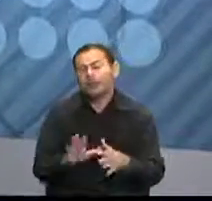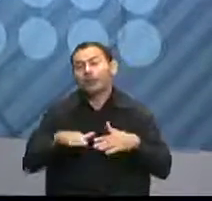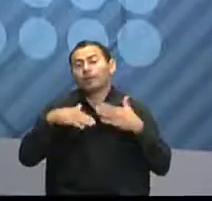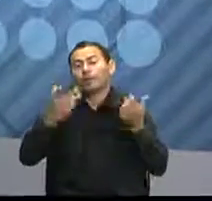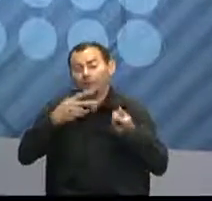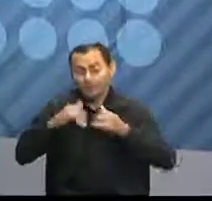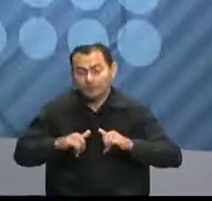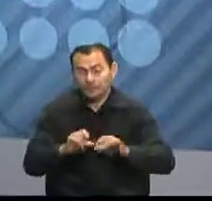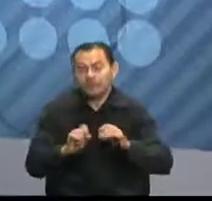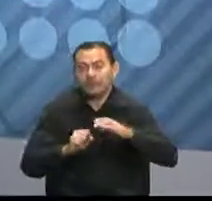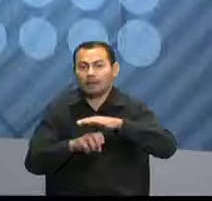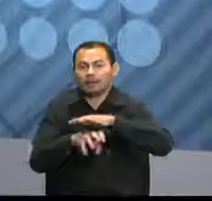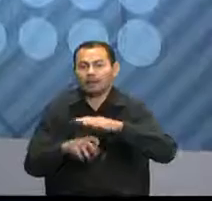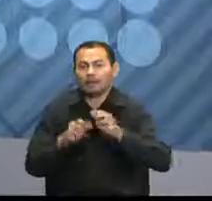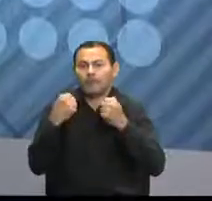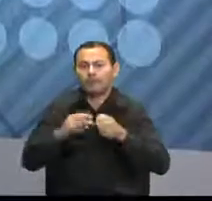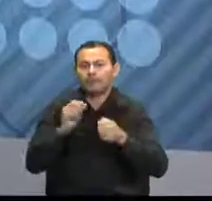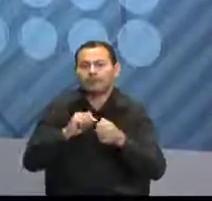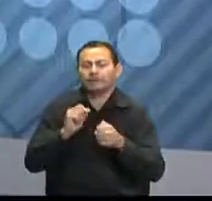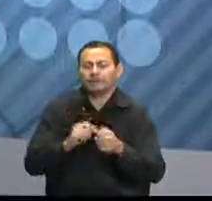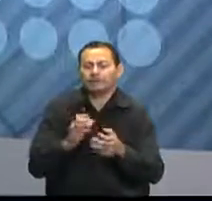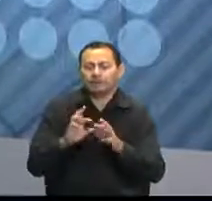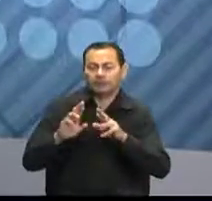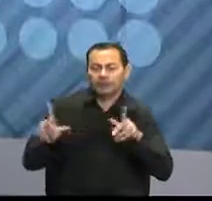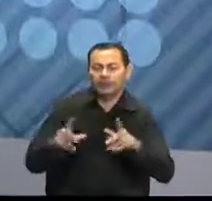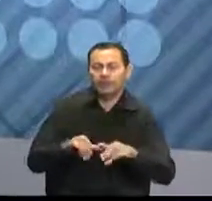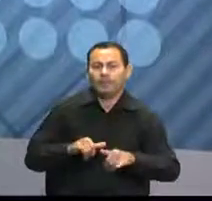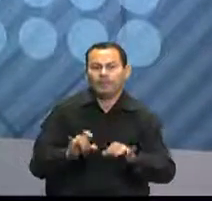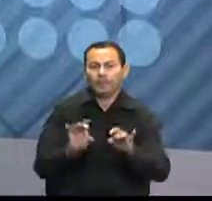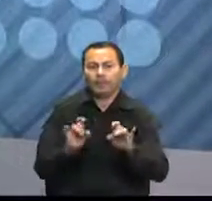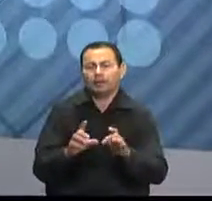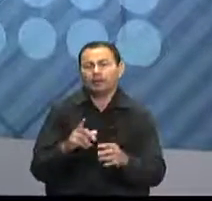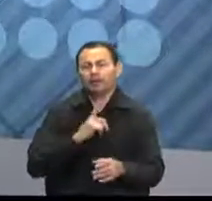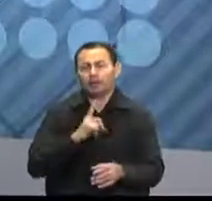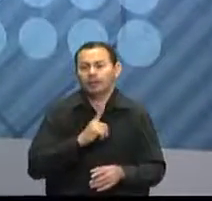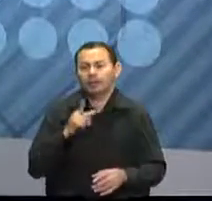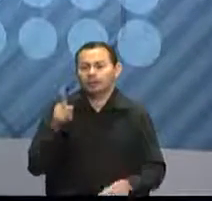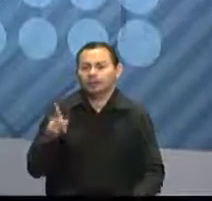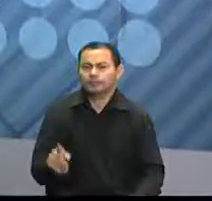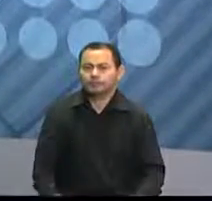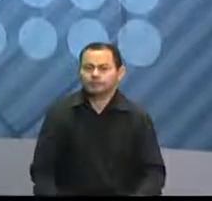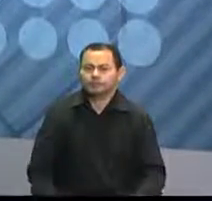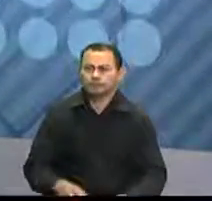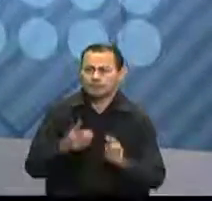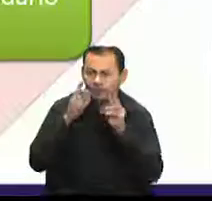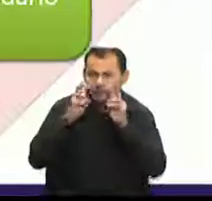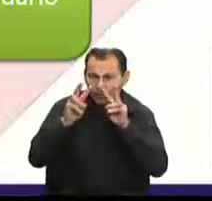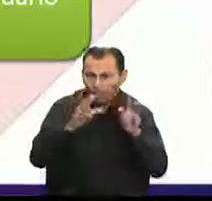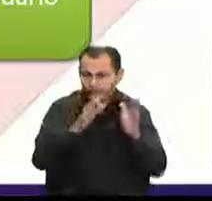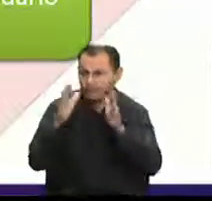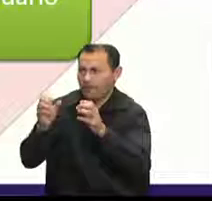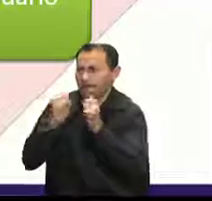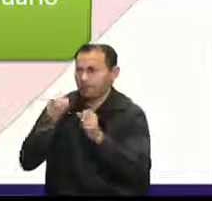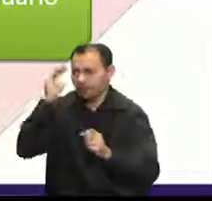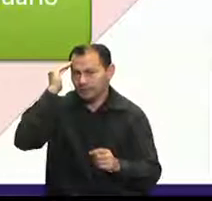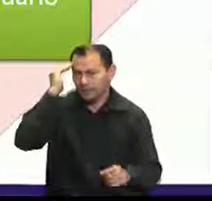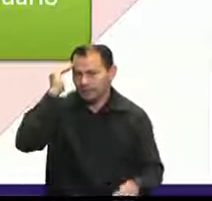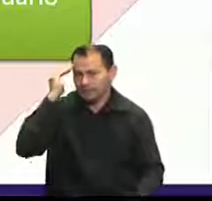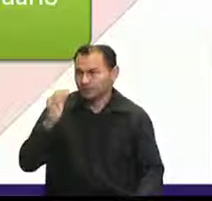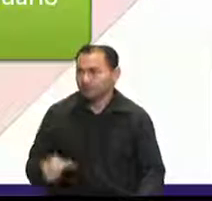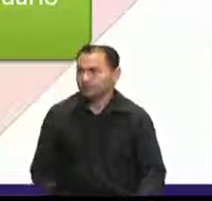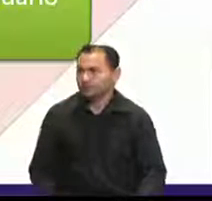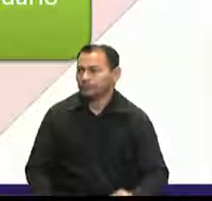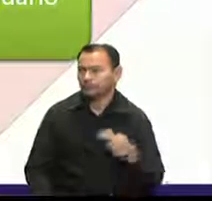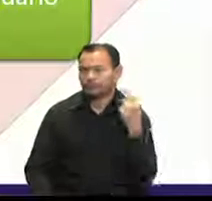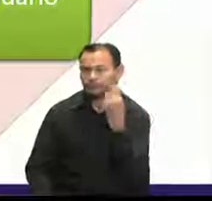quando a gente fala em mercado de ações ea gente precisa fazer a distinção entre os mercados que existem lá vamos ao quadro para que você possa entender